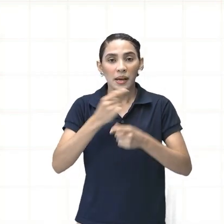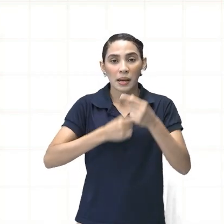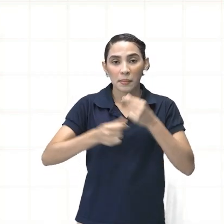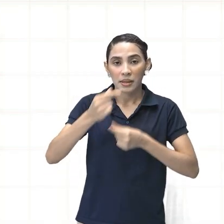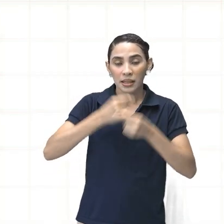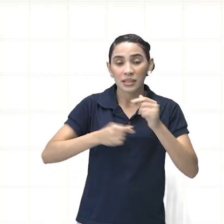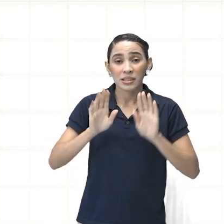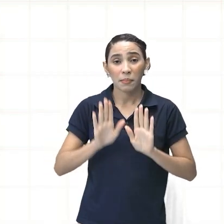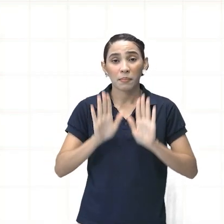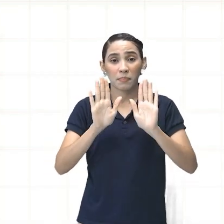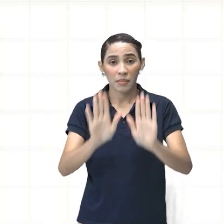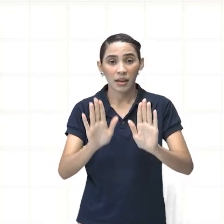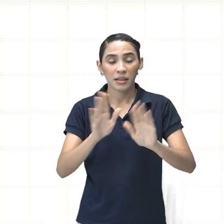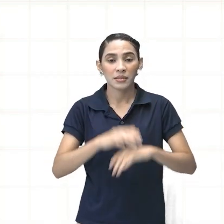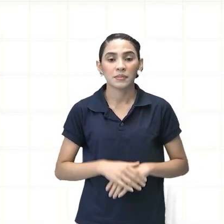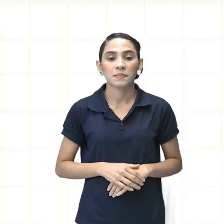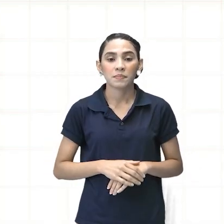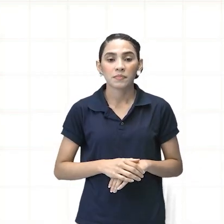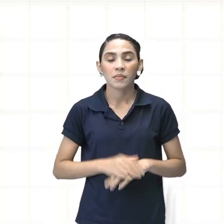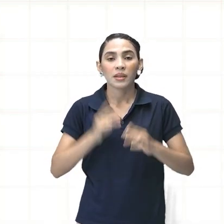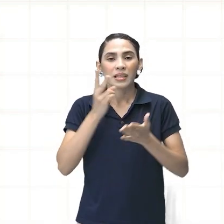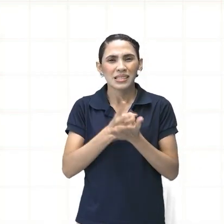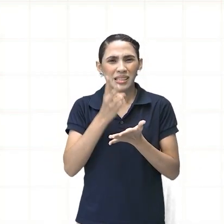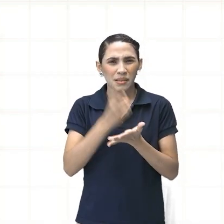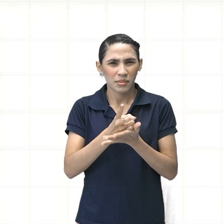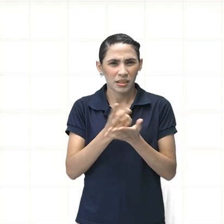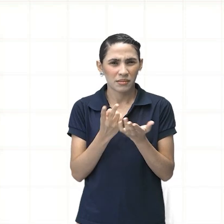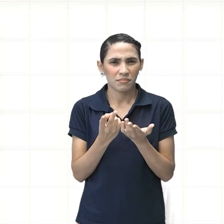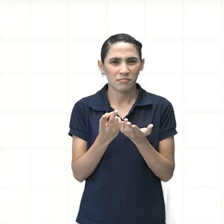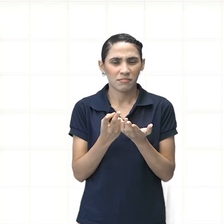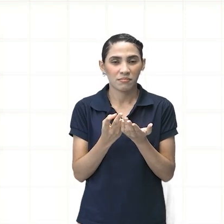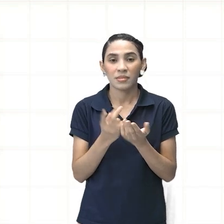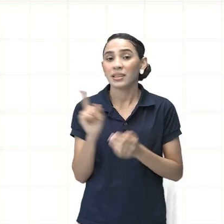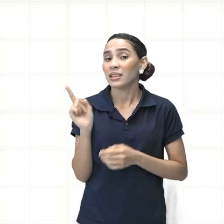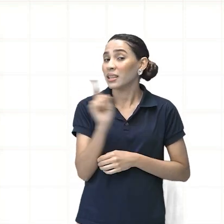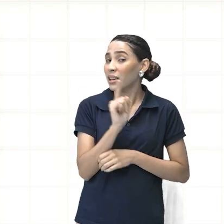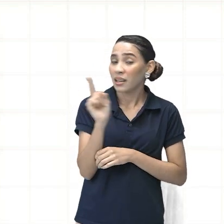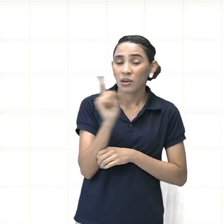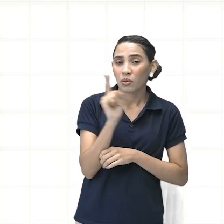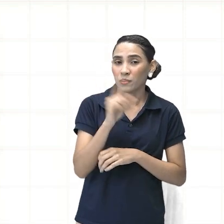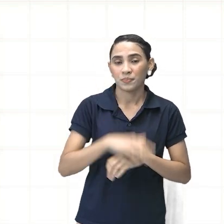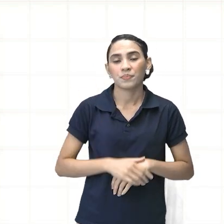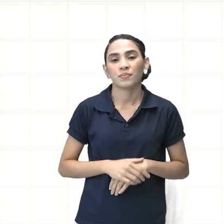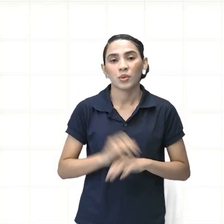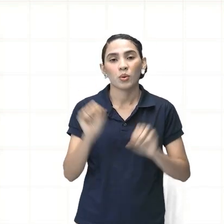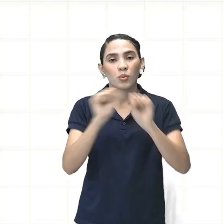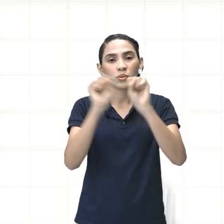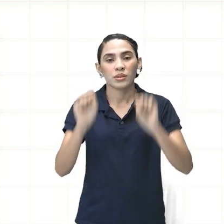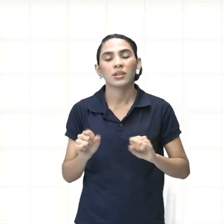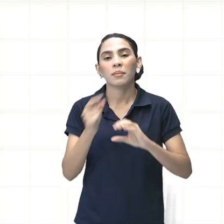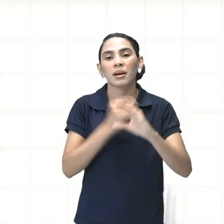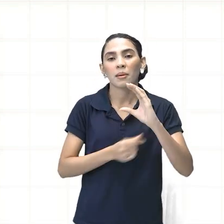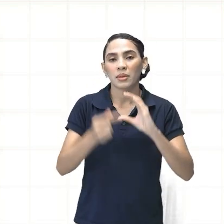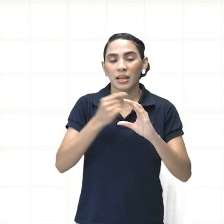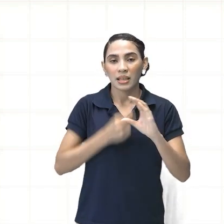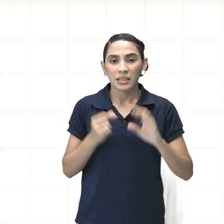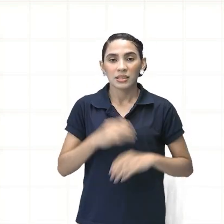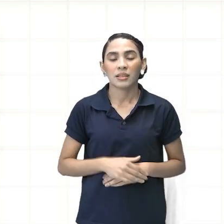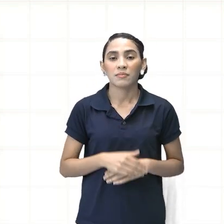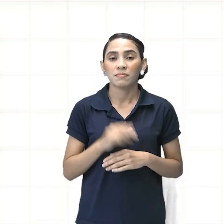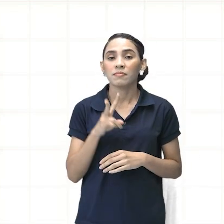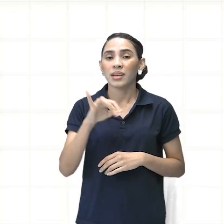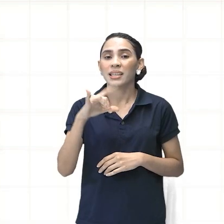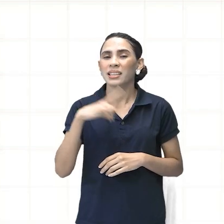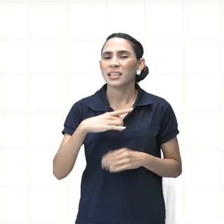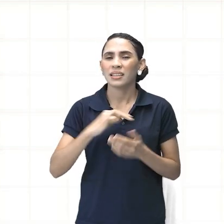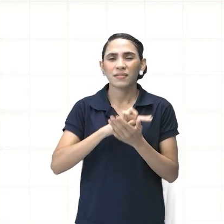foi assim, né? A gente vai ver que não. O sistema capitalista, gente, vai passar aí por diversas fases. Vai iniciar